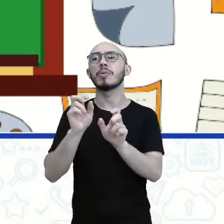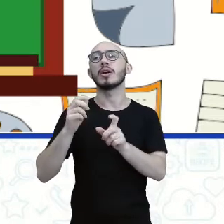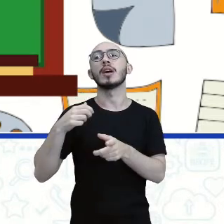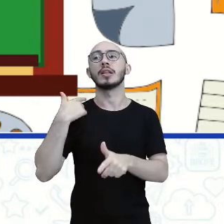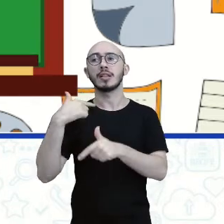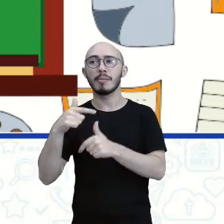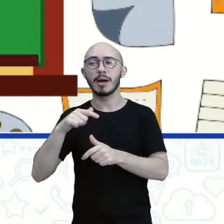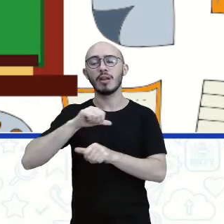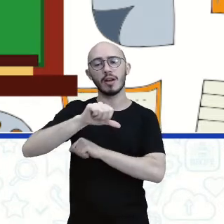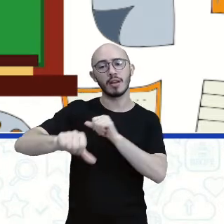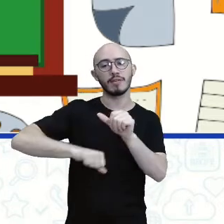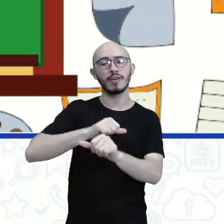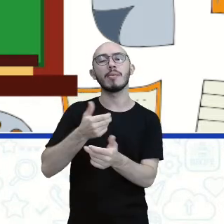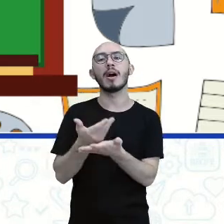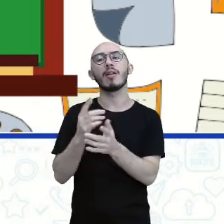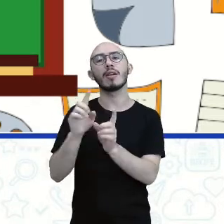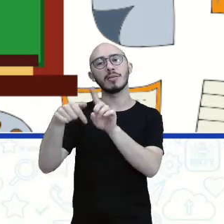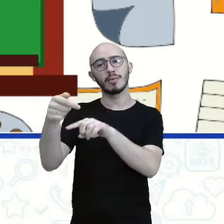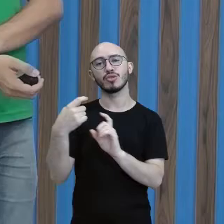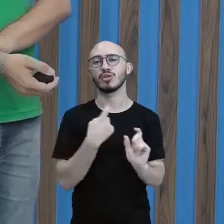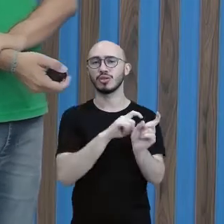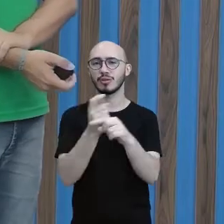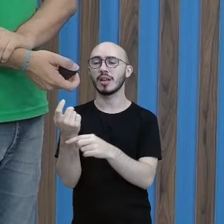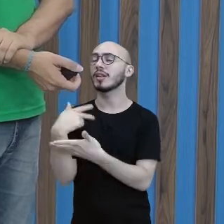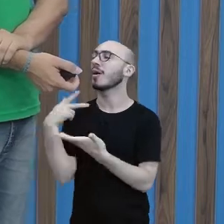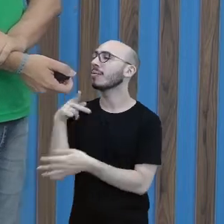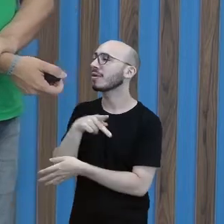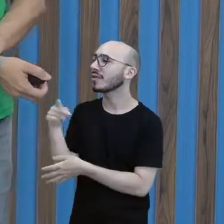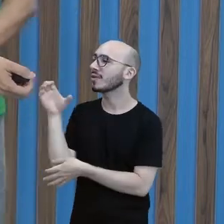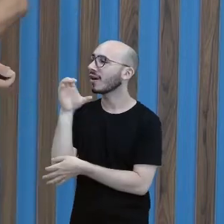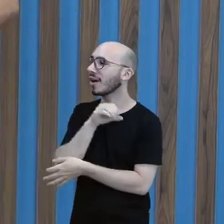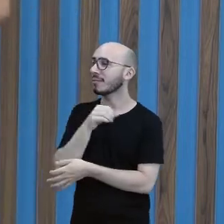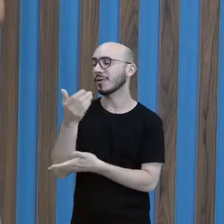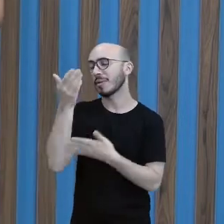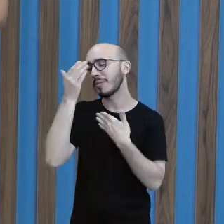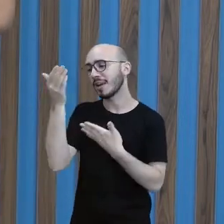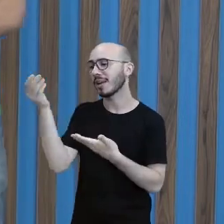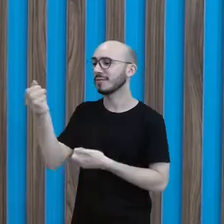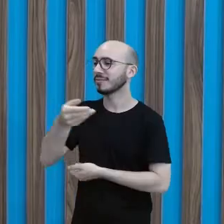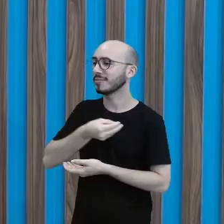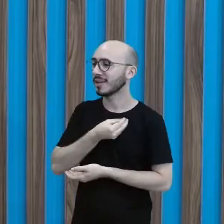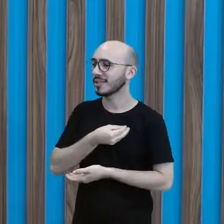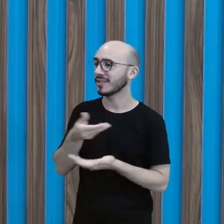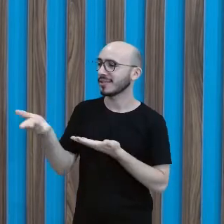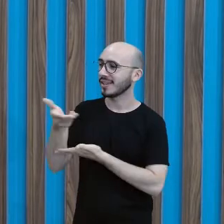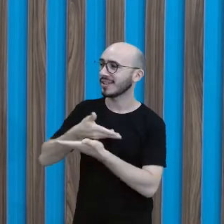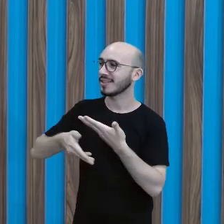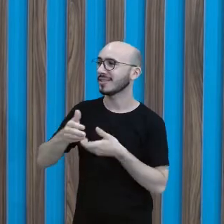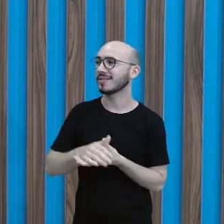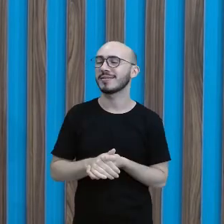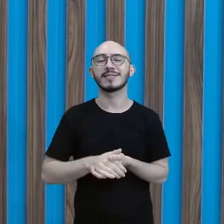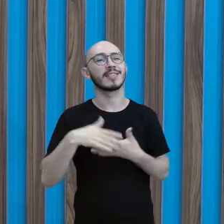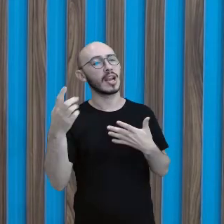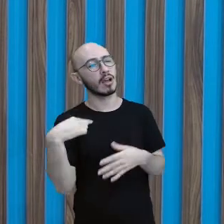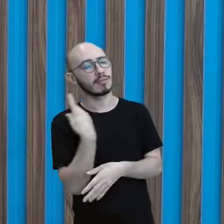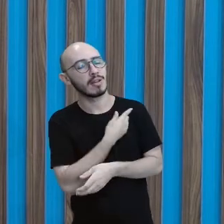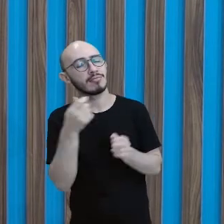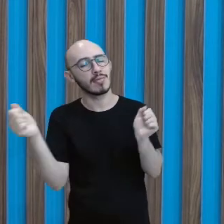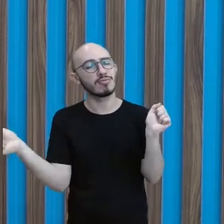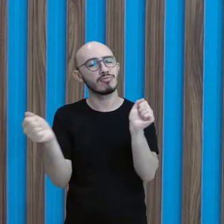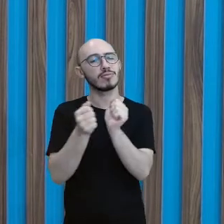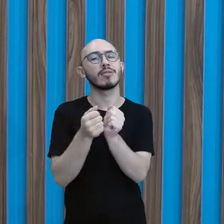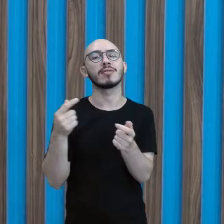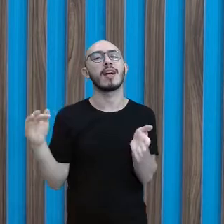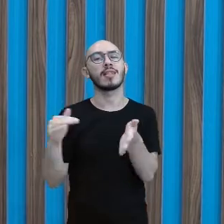são temas que a gente vai discutir nas próximas aulas. Sou Luciano, rapidinho, muito obrigado por estar aqui conosco. Tamo junto, gente, até